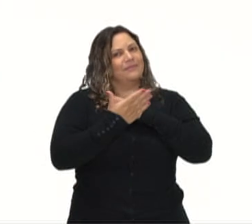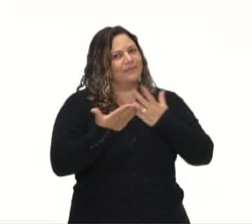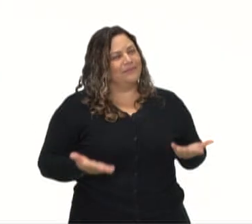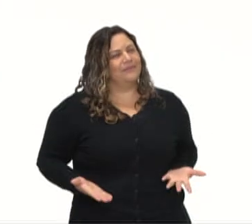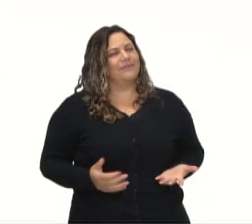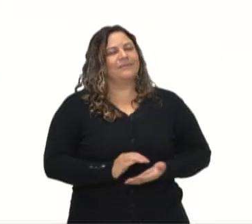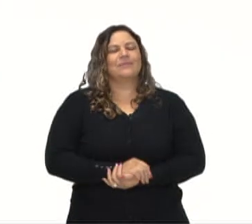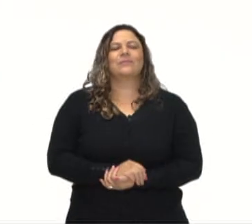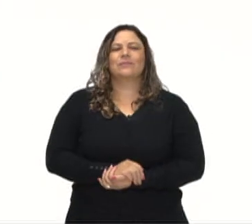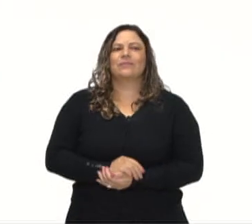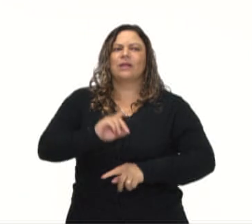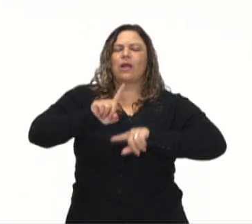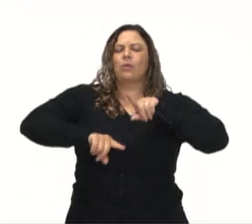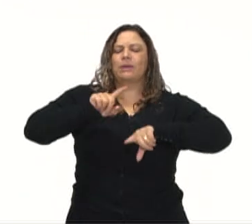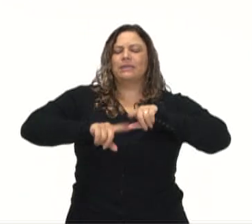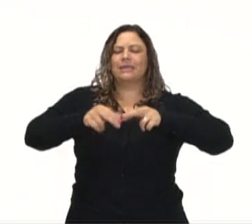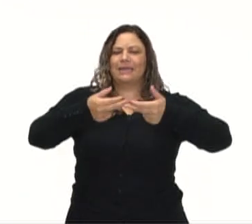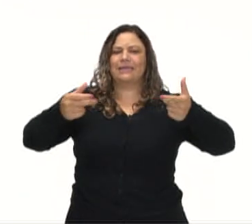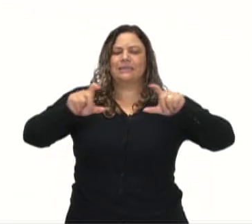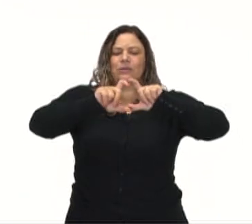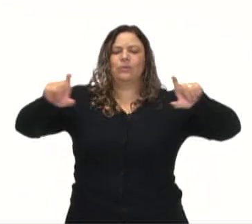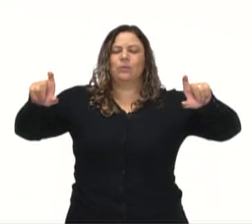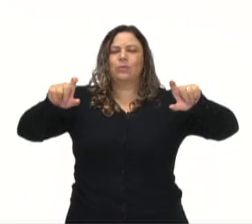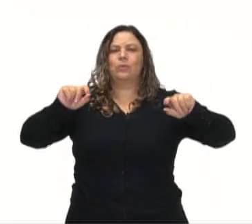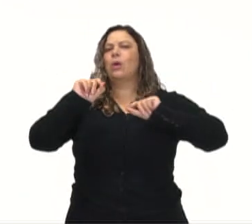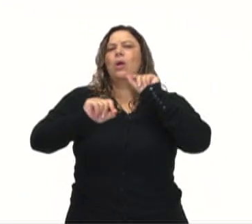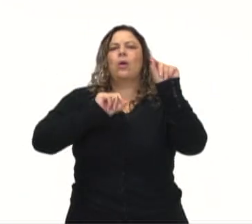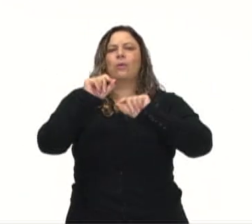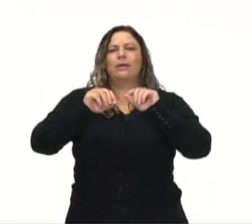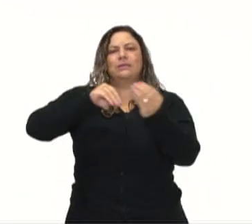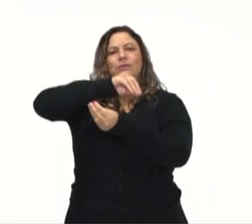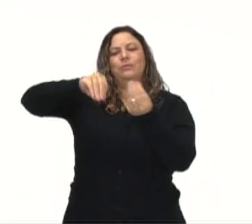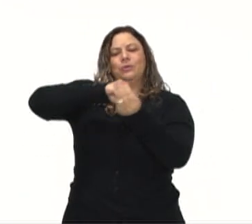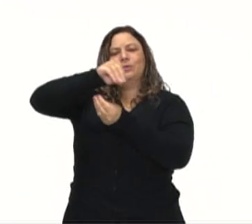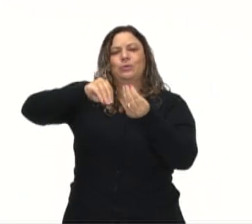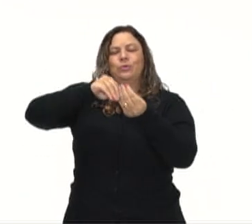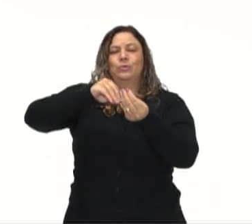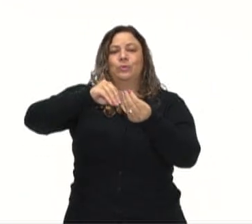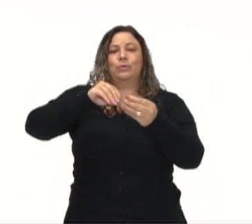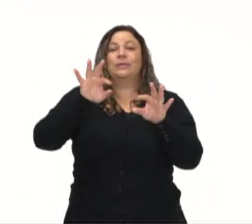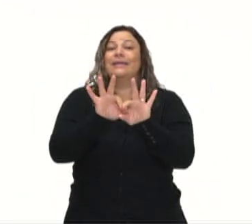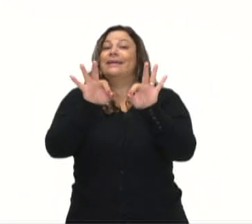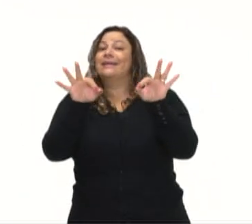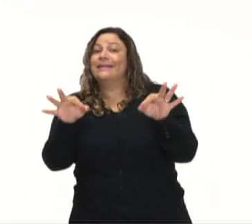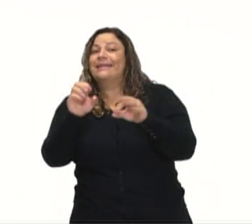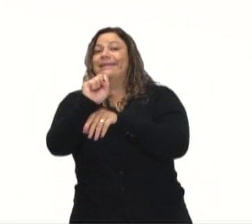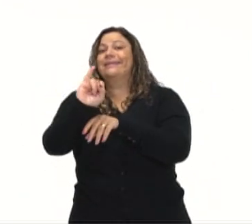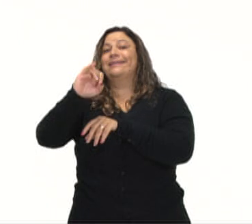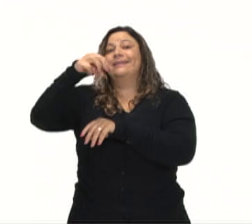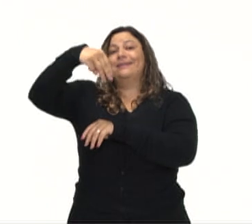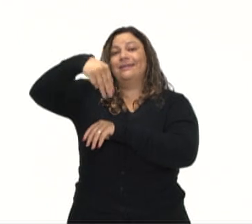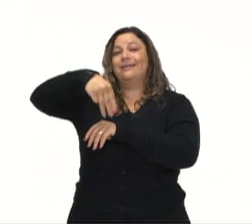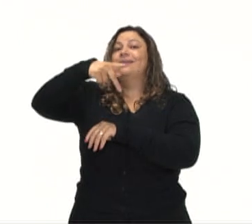ele pode ser exemplificado aqui. O gás que está presente no refrigerante, ele está no papel